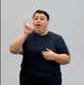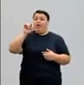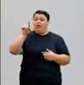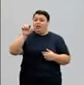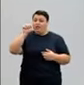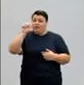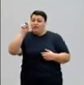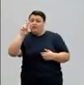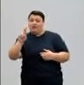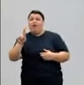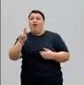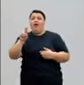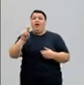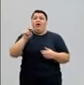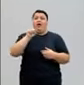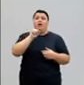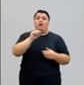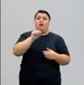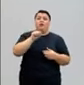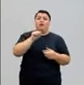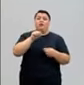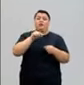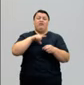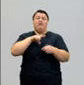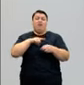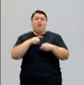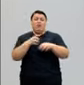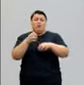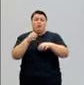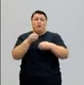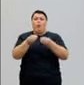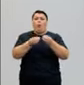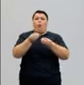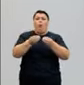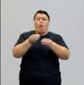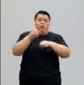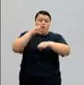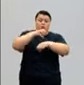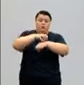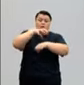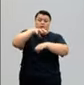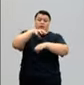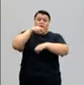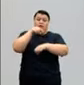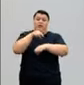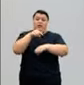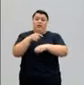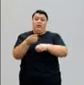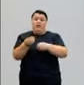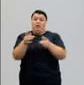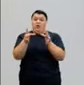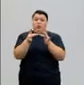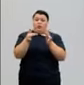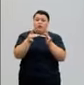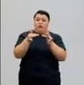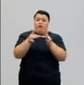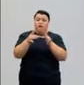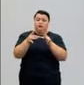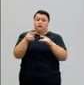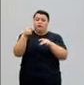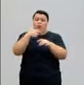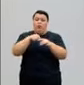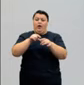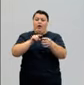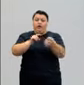estão relacionados a processos inflamatórios. Ele é encontrado na corrente sanguínea e nos tecidos do